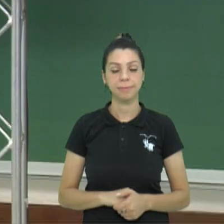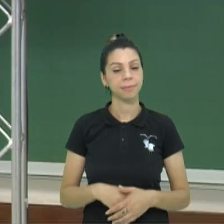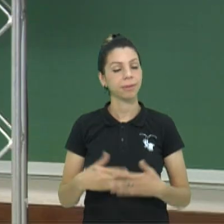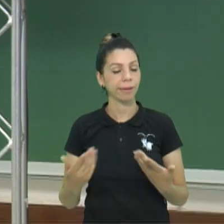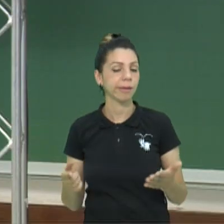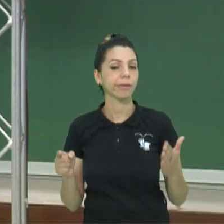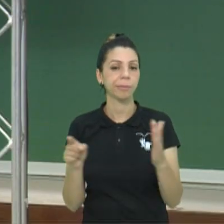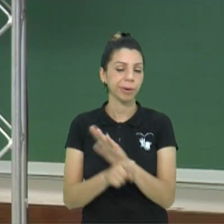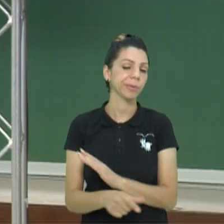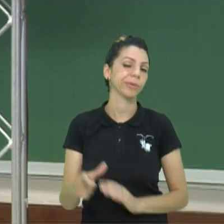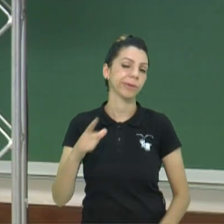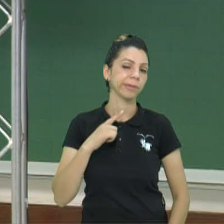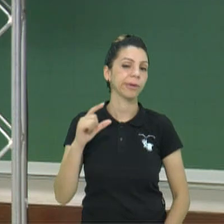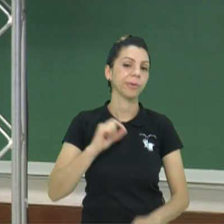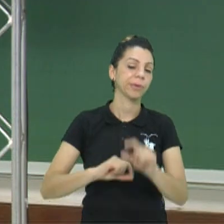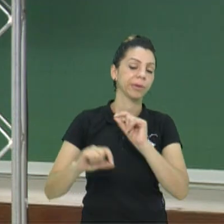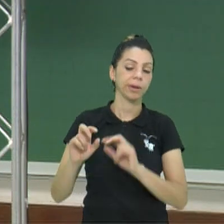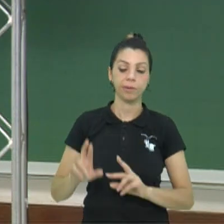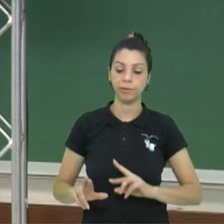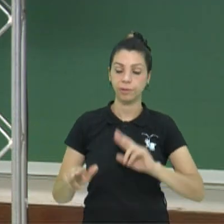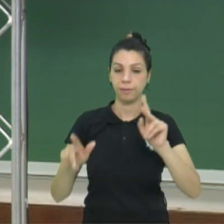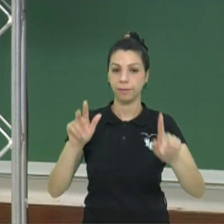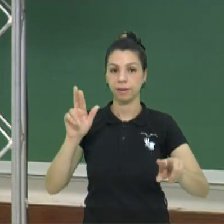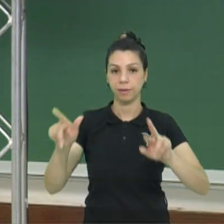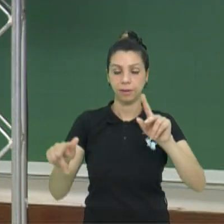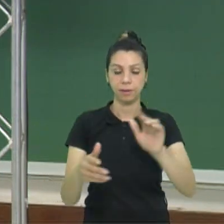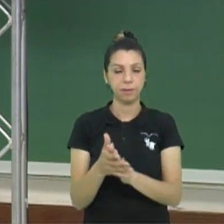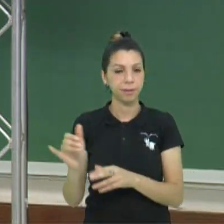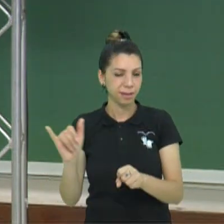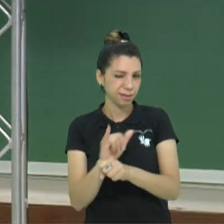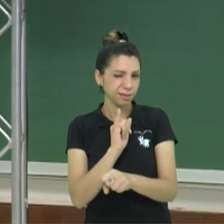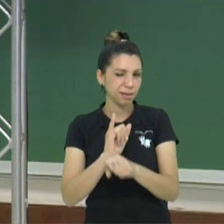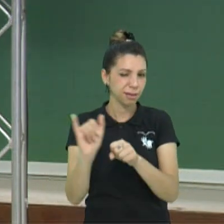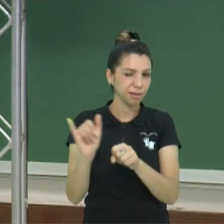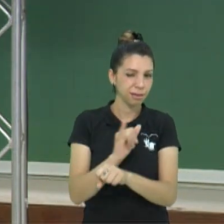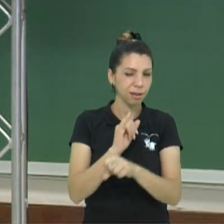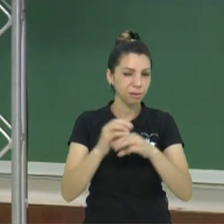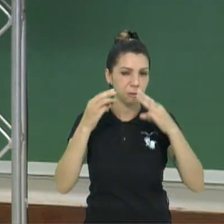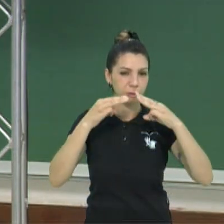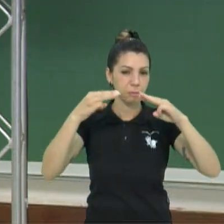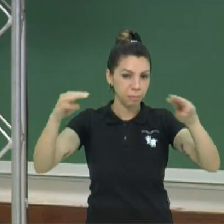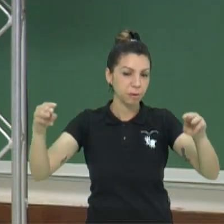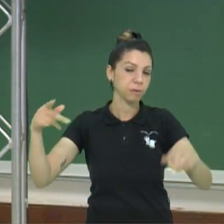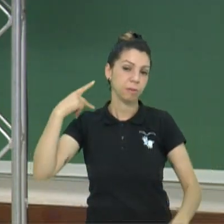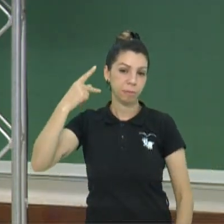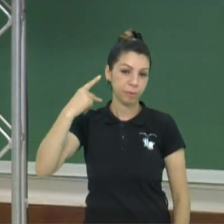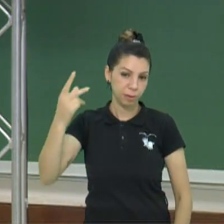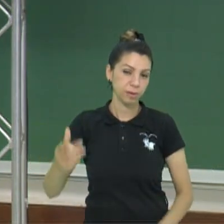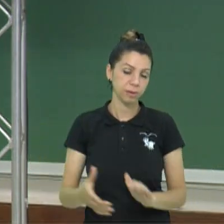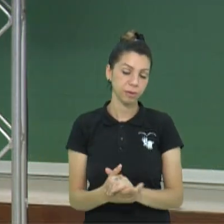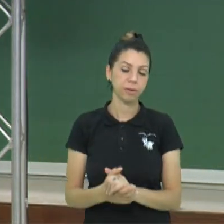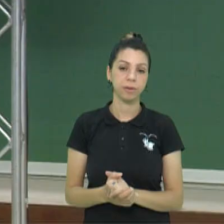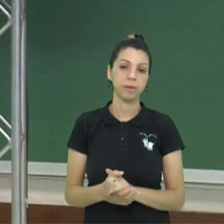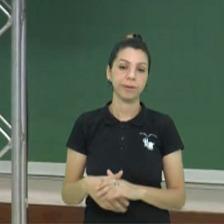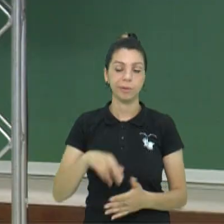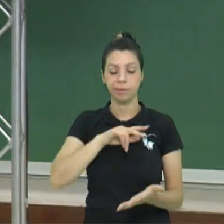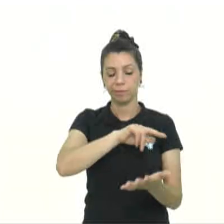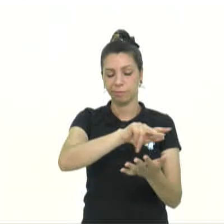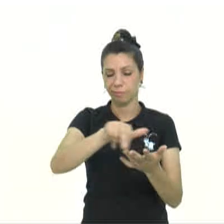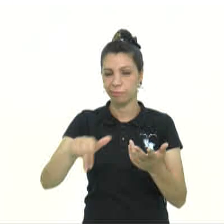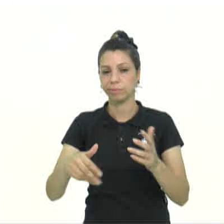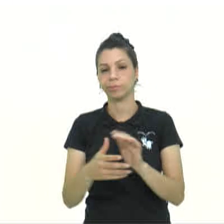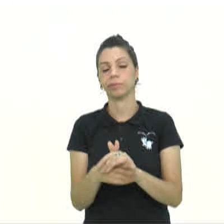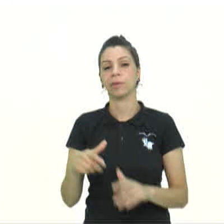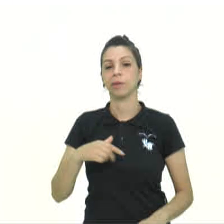essa questão traz para você as diferentes, então, estratégias de marketing político. Então, elas são as mais variadas.